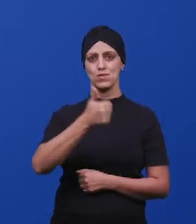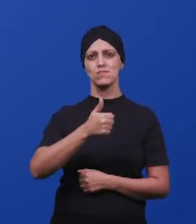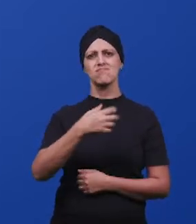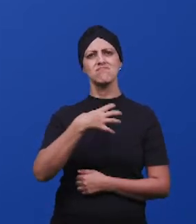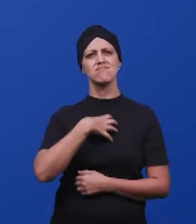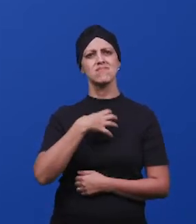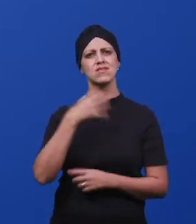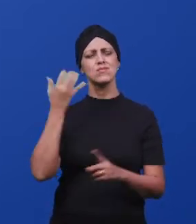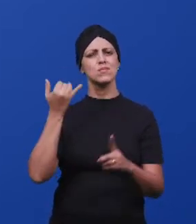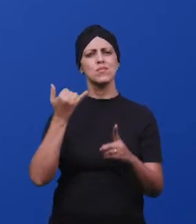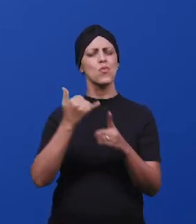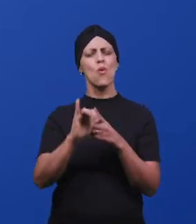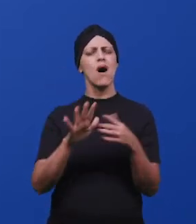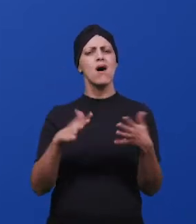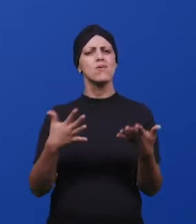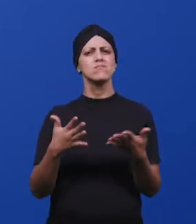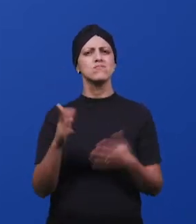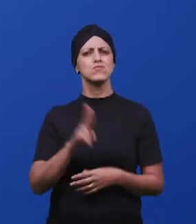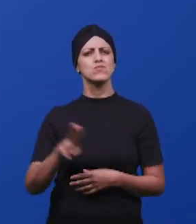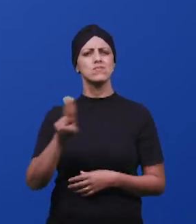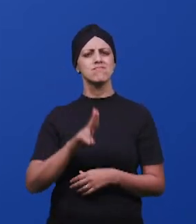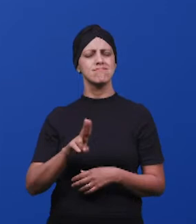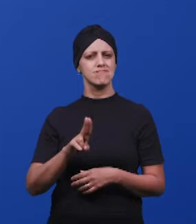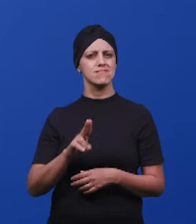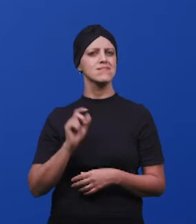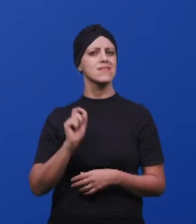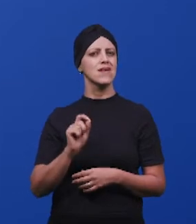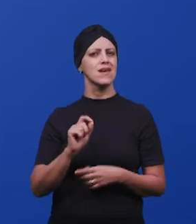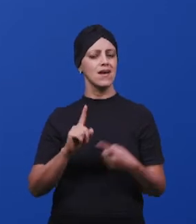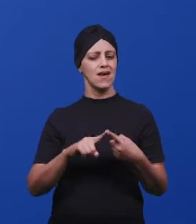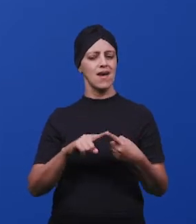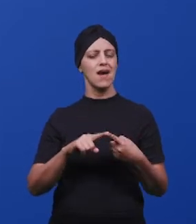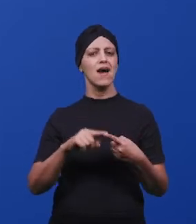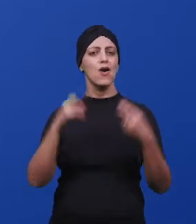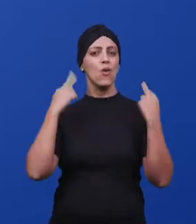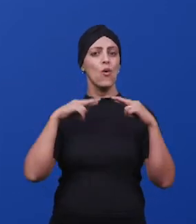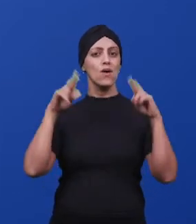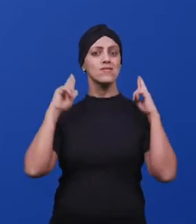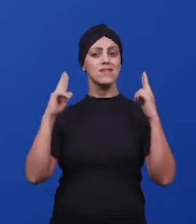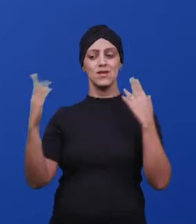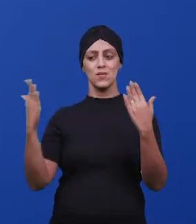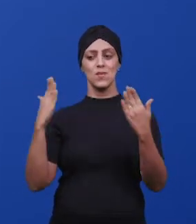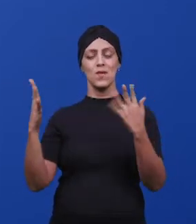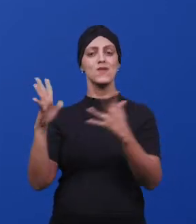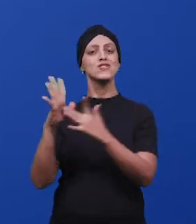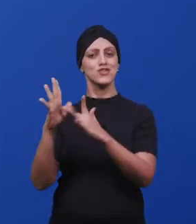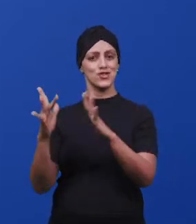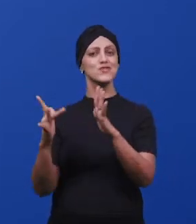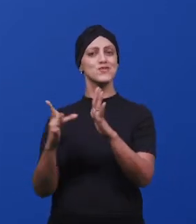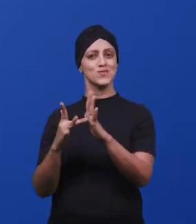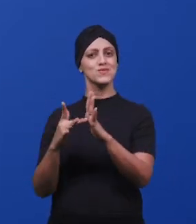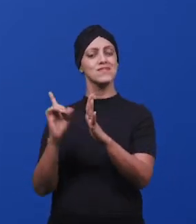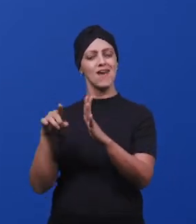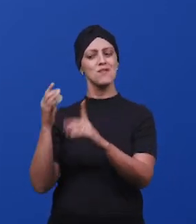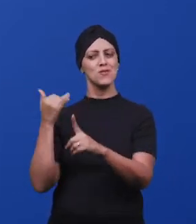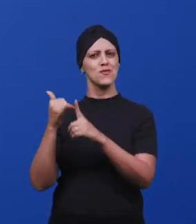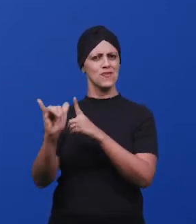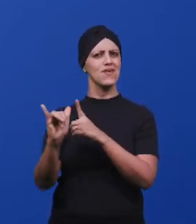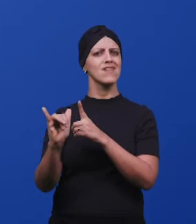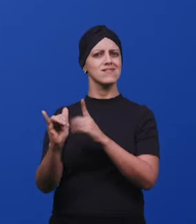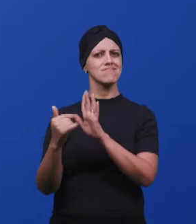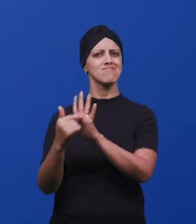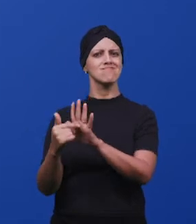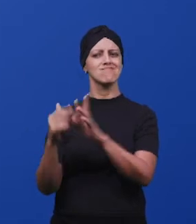sentido profético. Letra A, o cordeiro, né, fala profeticamente de Jesus,